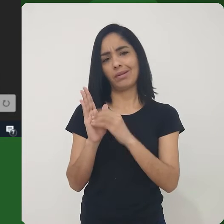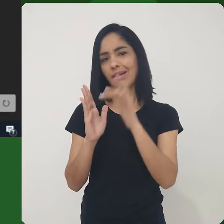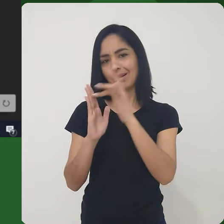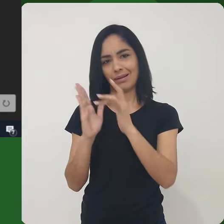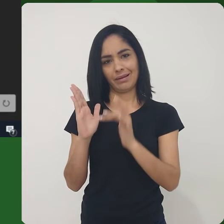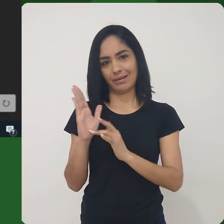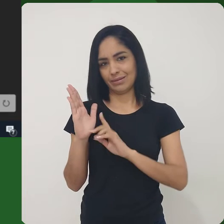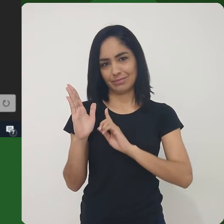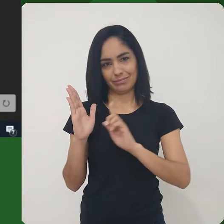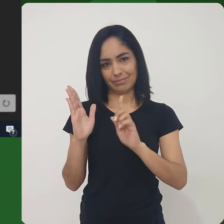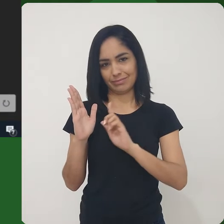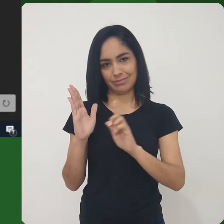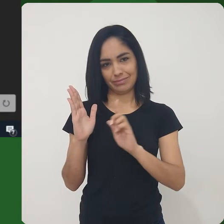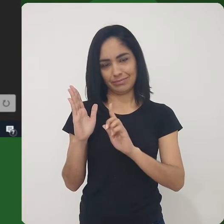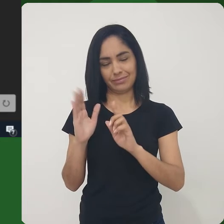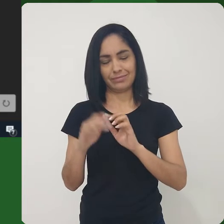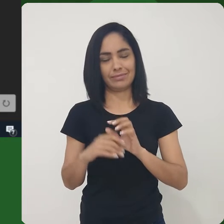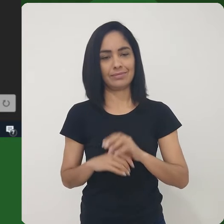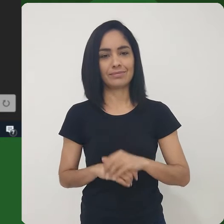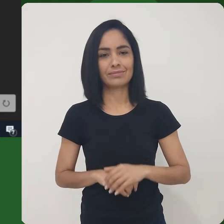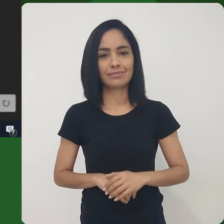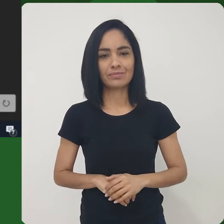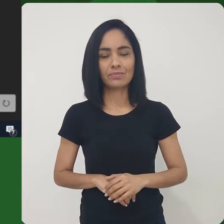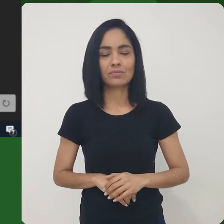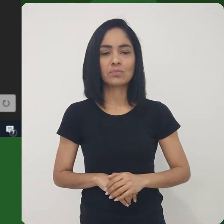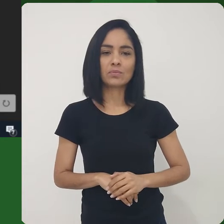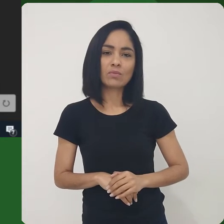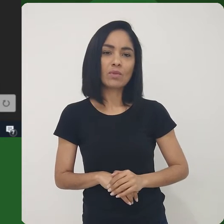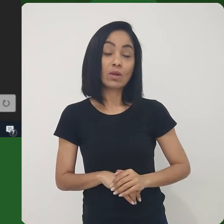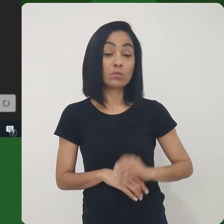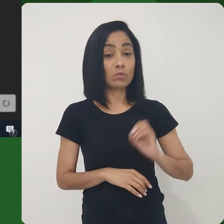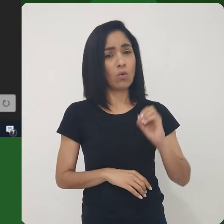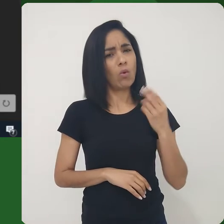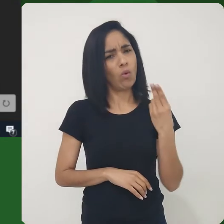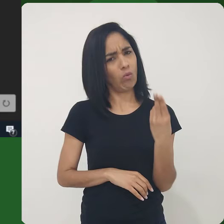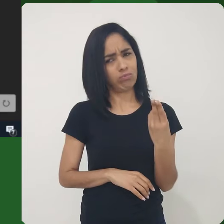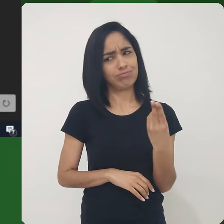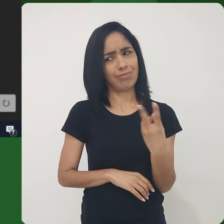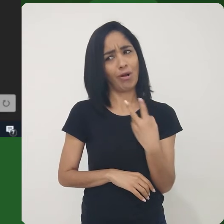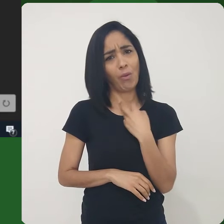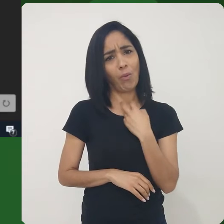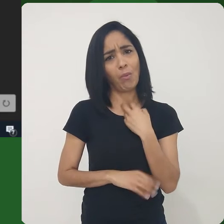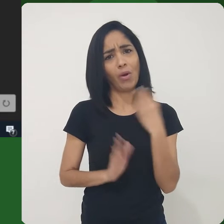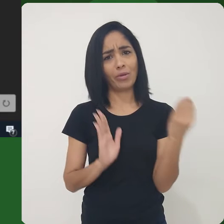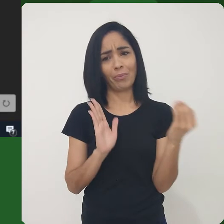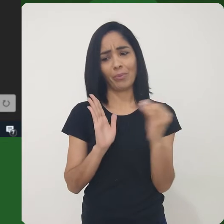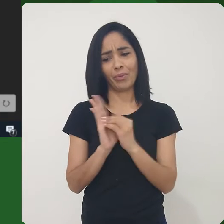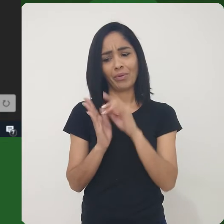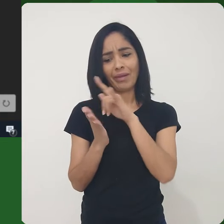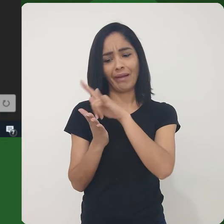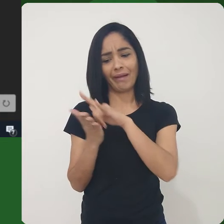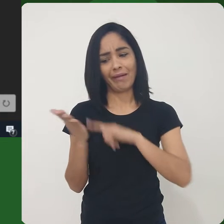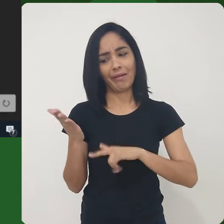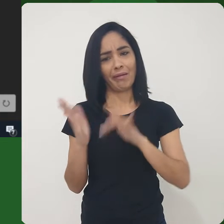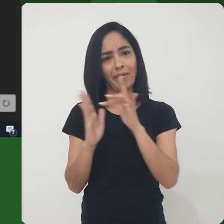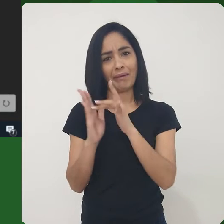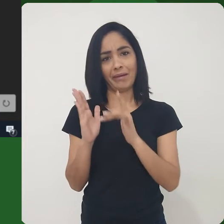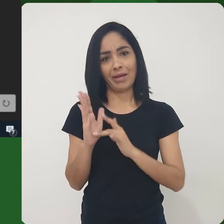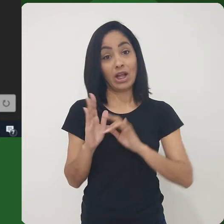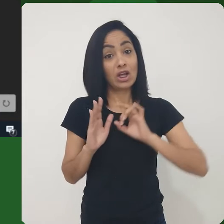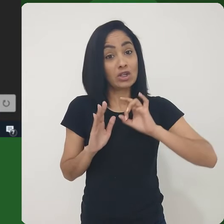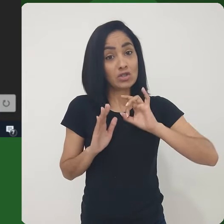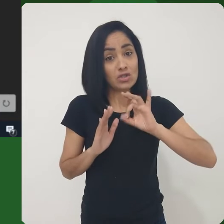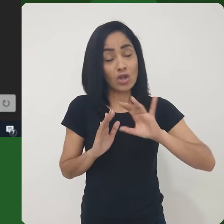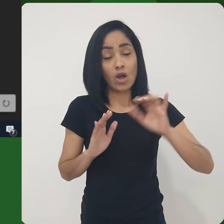informações desnecessárias não vão aparecer na ata, ou pelo menos não devem aparecer na ata. Somente